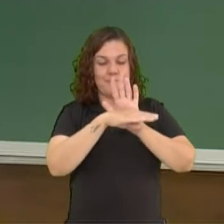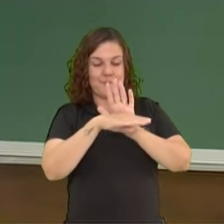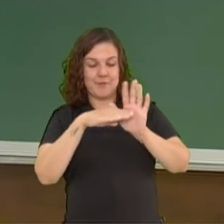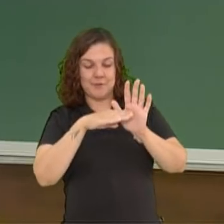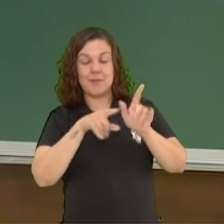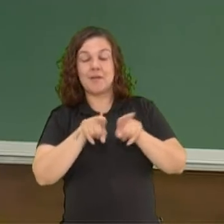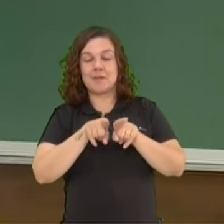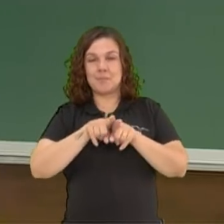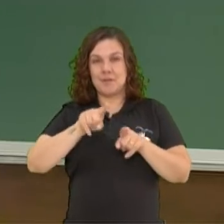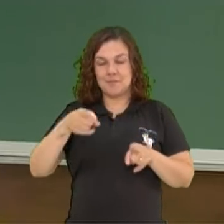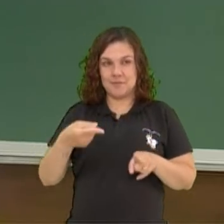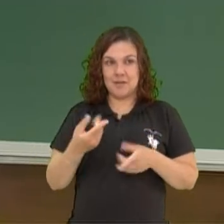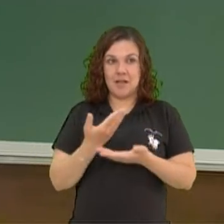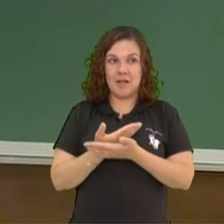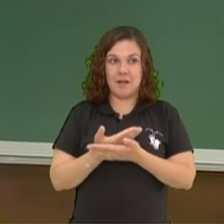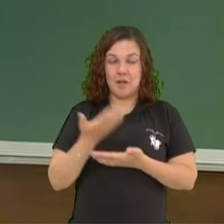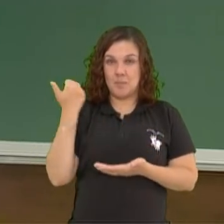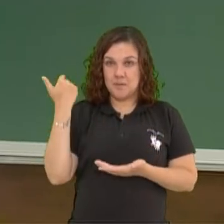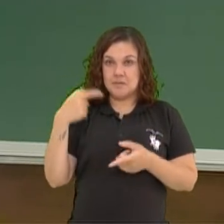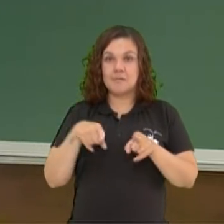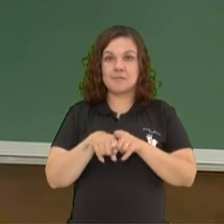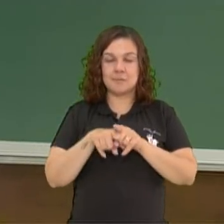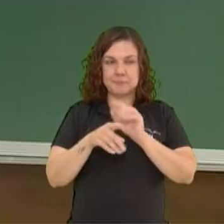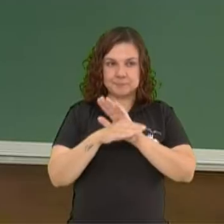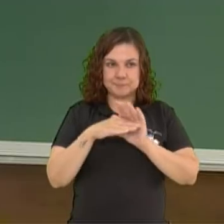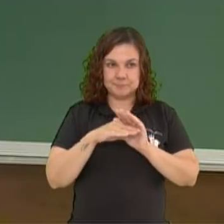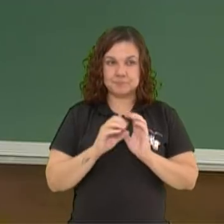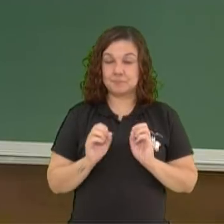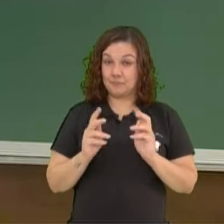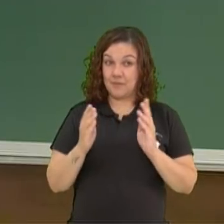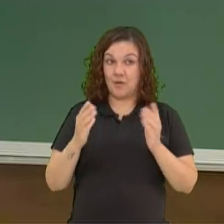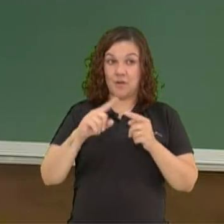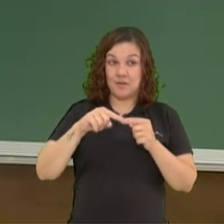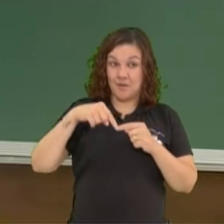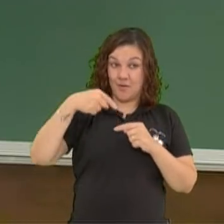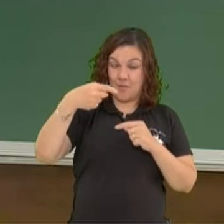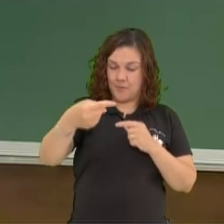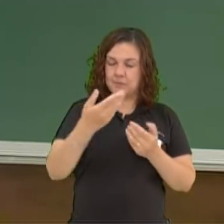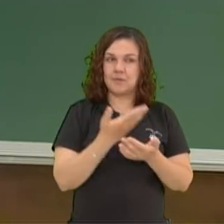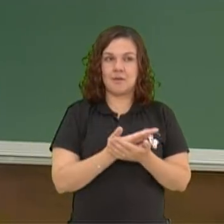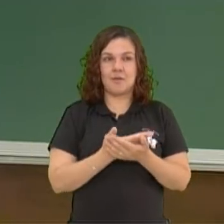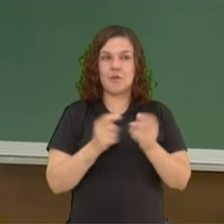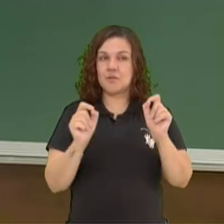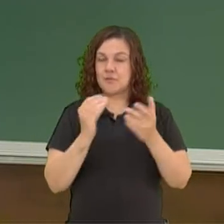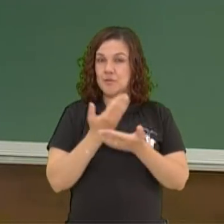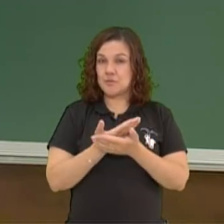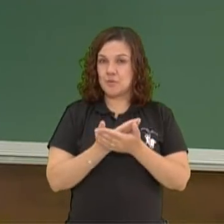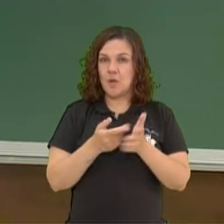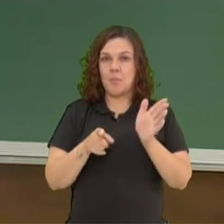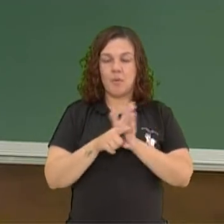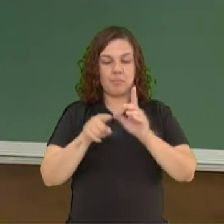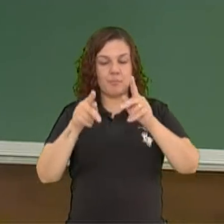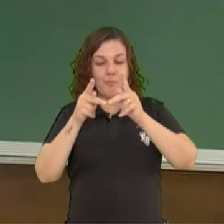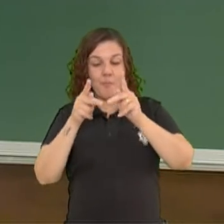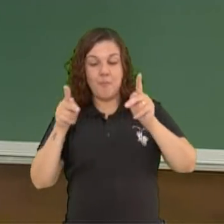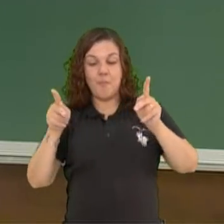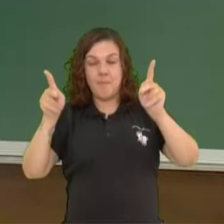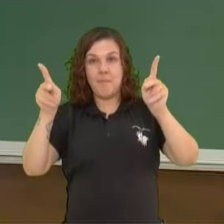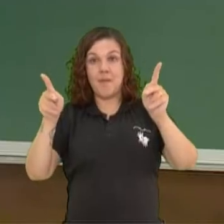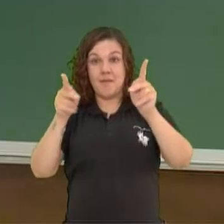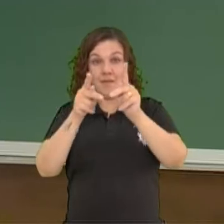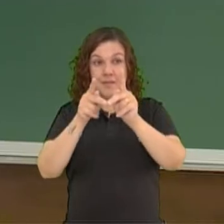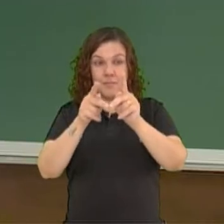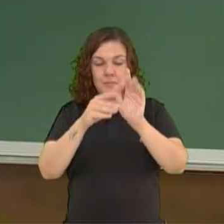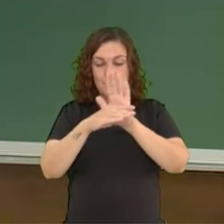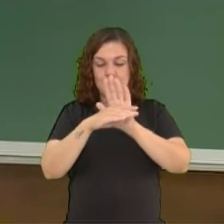decimais, tá bom? Na anterior nós trabalhamos com fração, lembra lá? E na próxima aula, o que nós vamos fazer? Perímetro com frações, né?